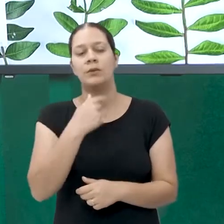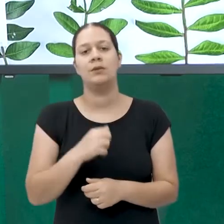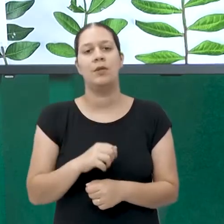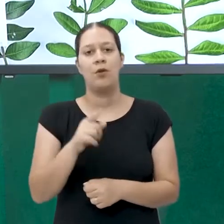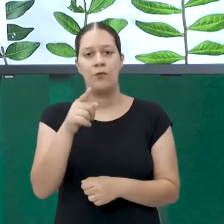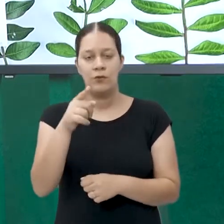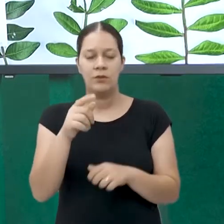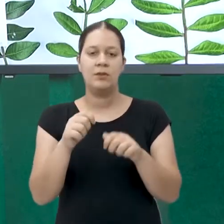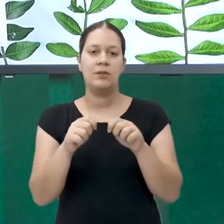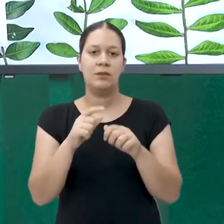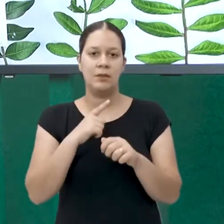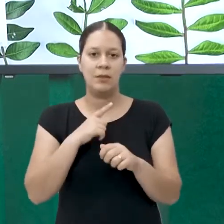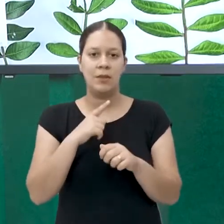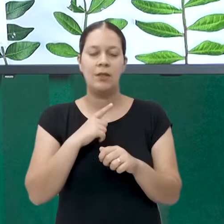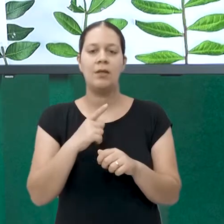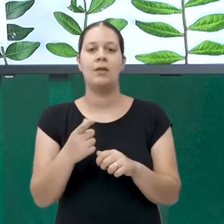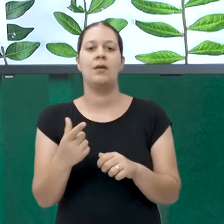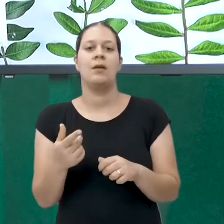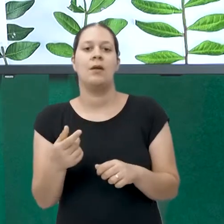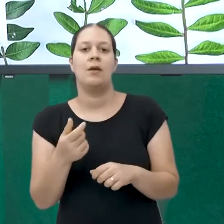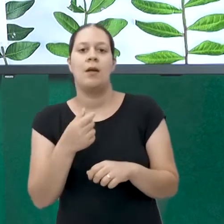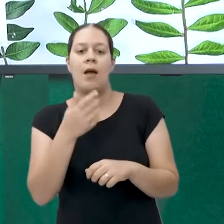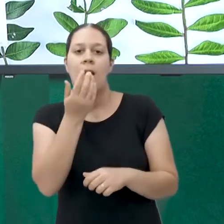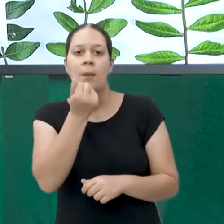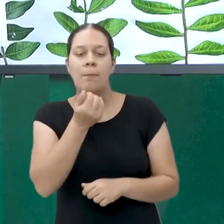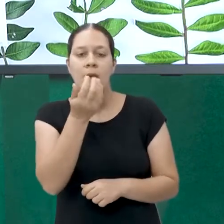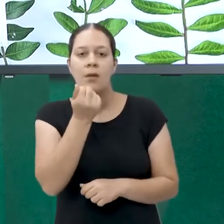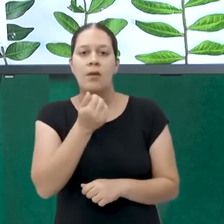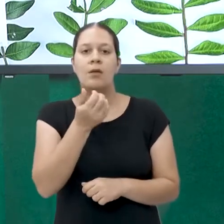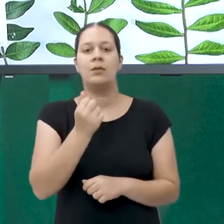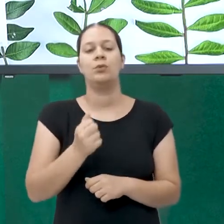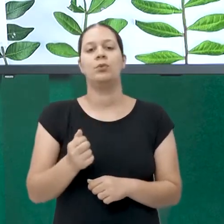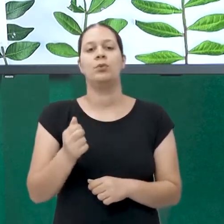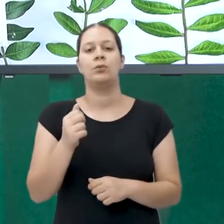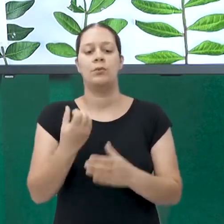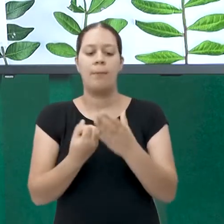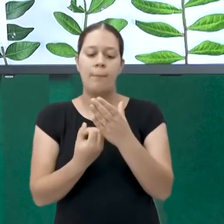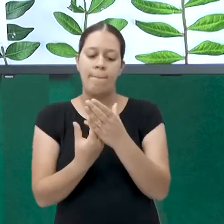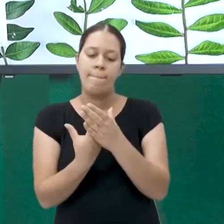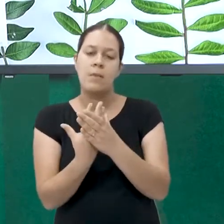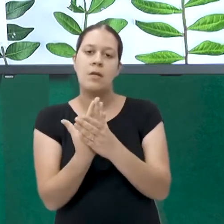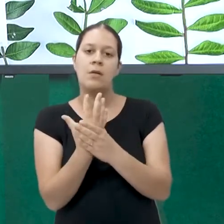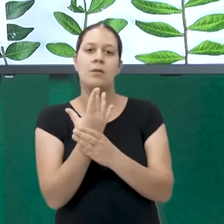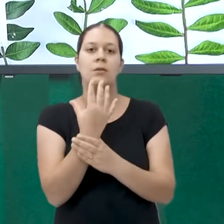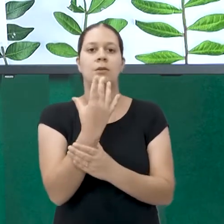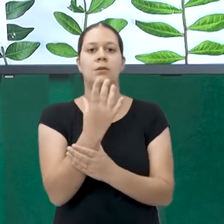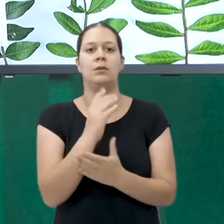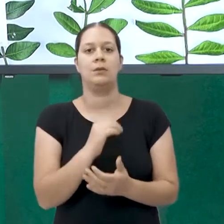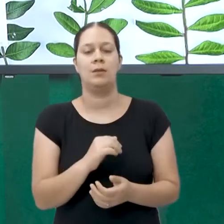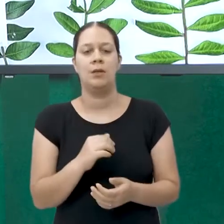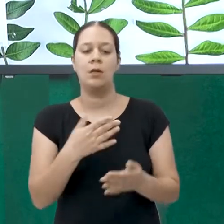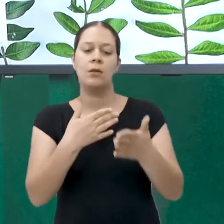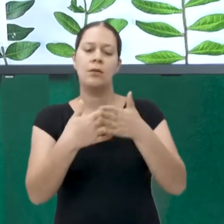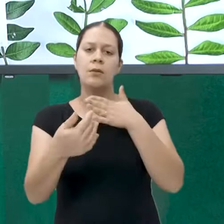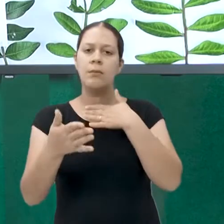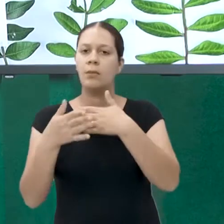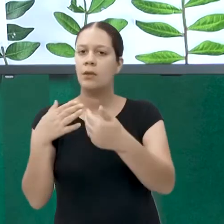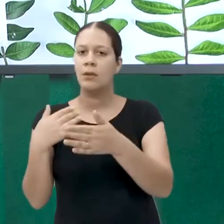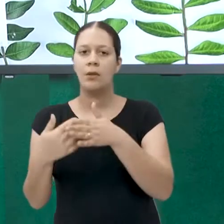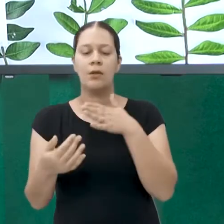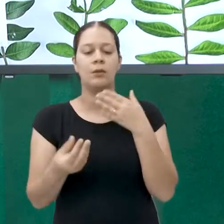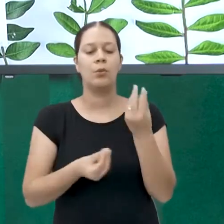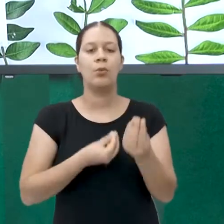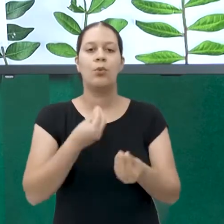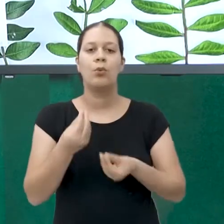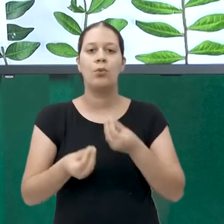a produção de matéria orgânica, de alimento para essa planta, tá? Então, independente do processo,